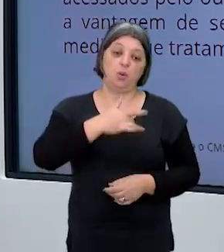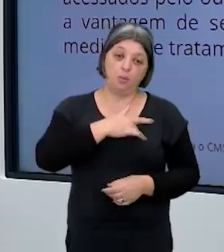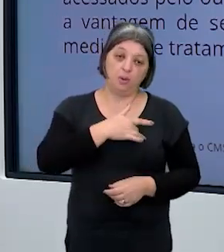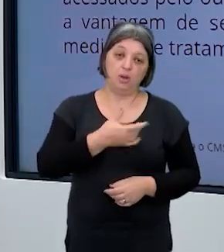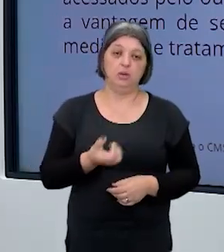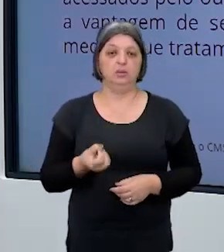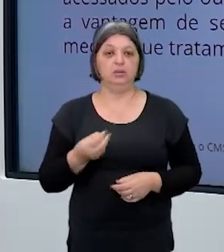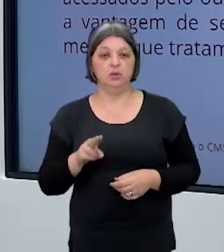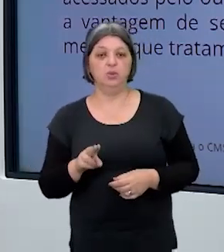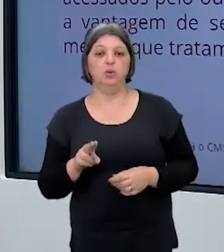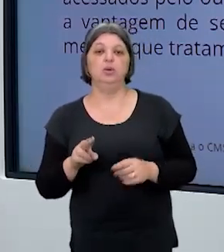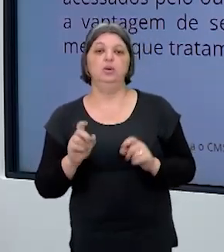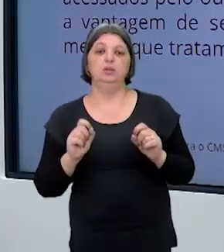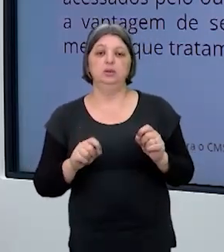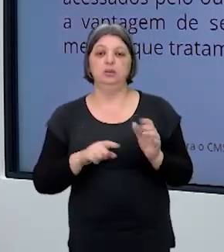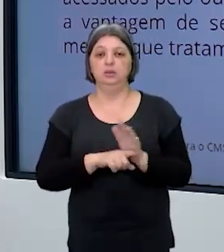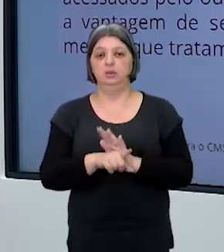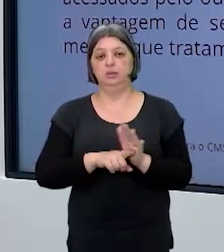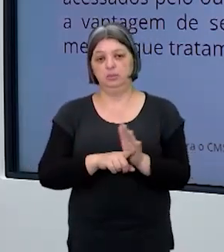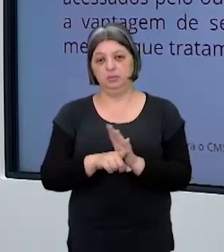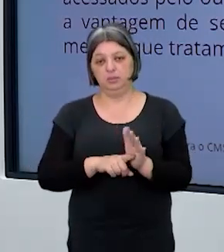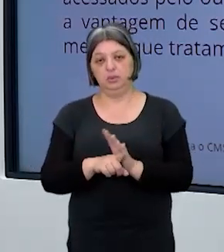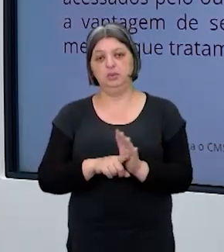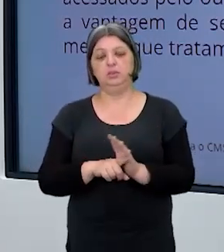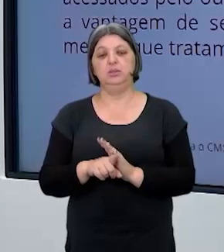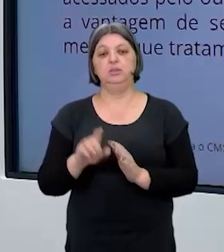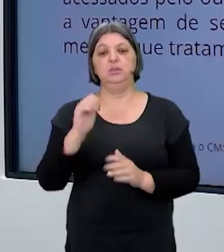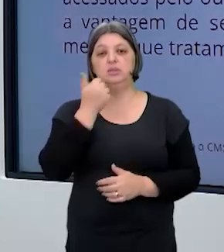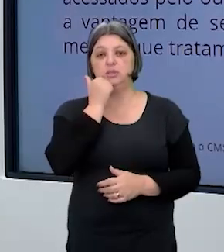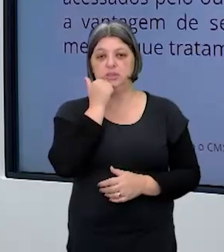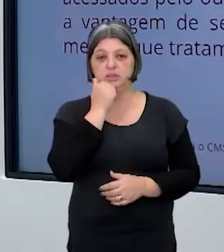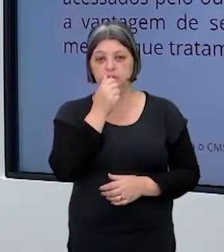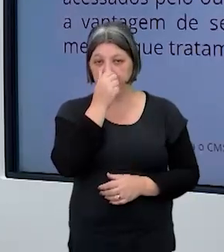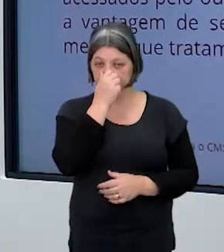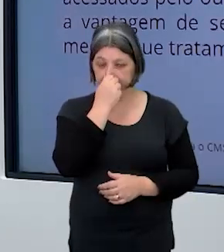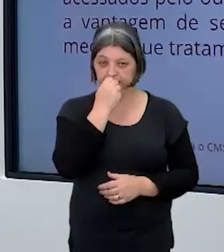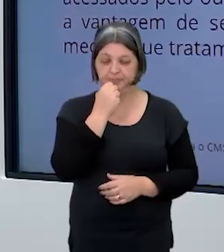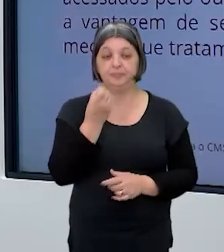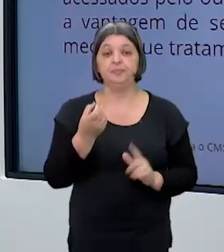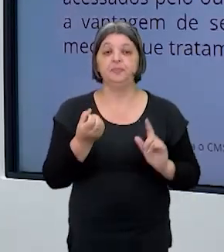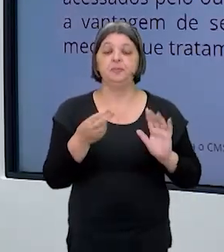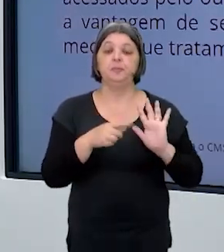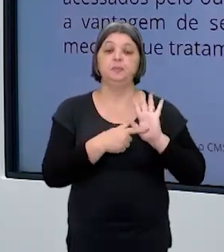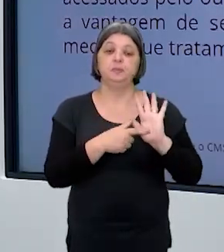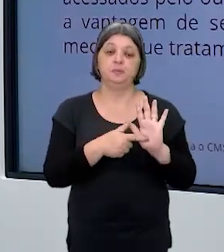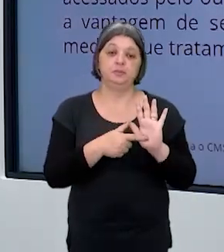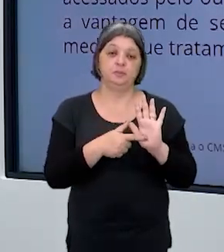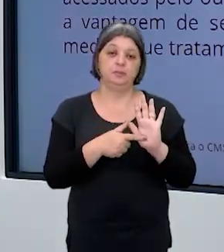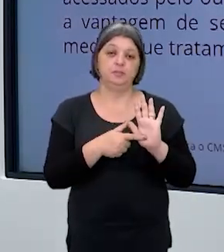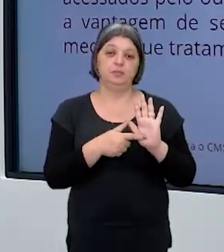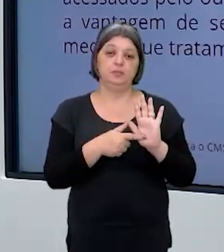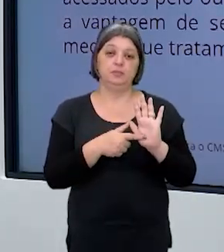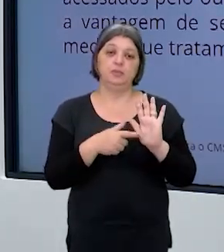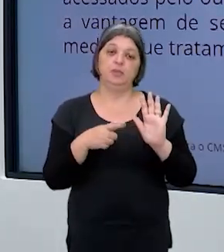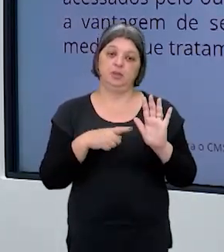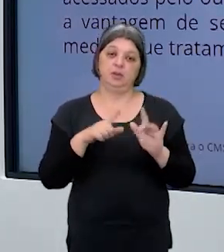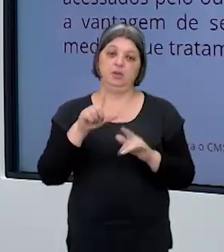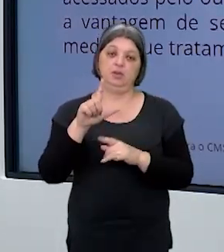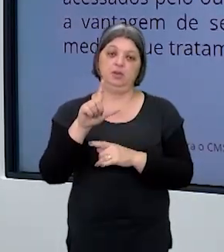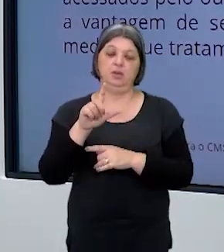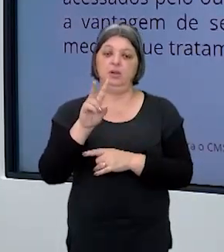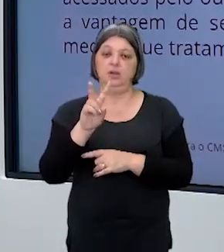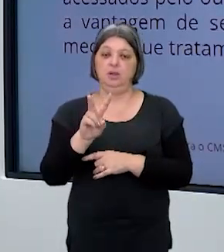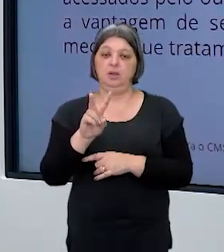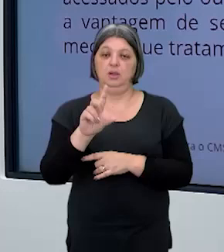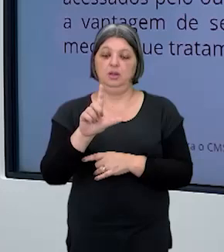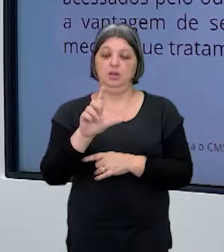para uma ficção científica, mais para contos. Como eu vou mostrar para vocês, nós temos também aqui, um vlog, ok? Mas a